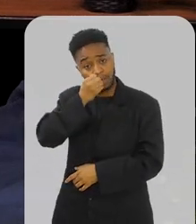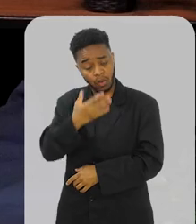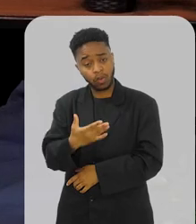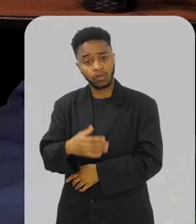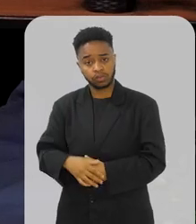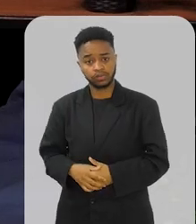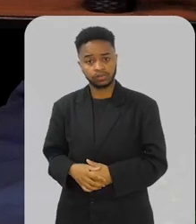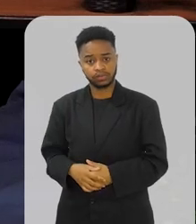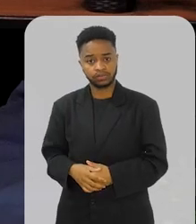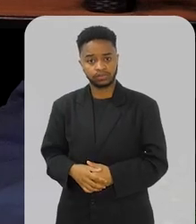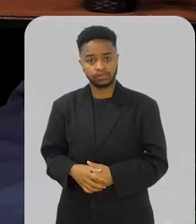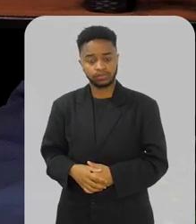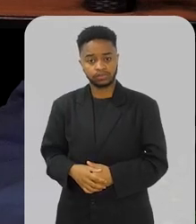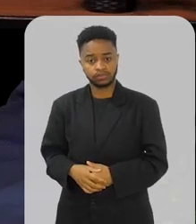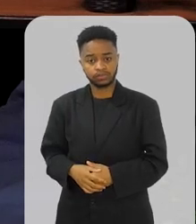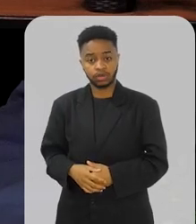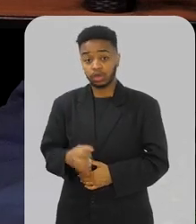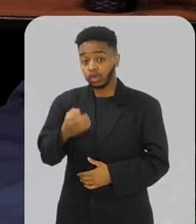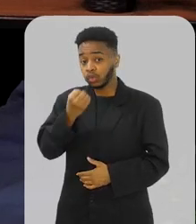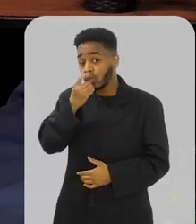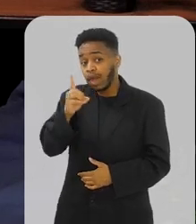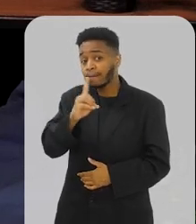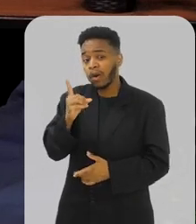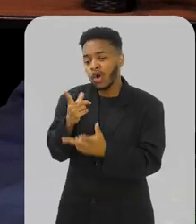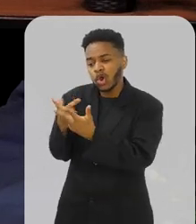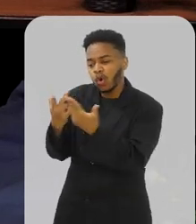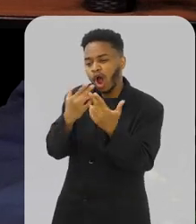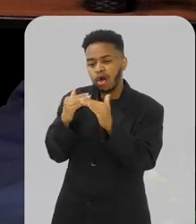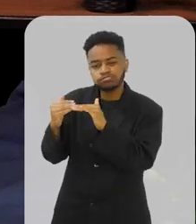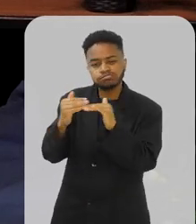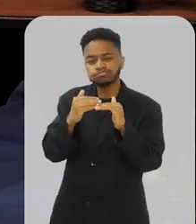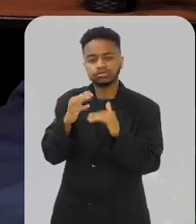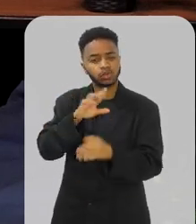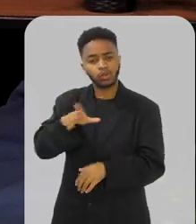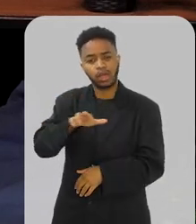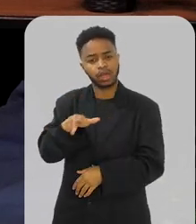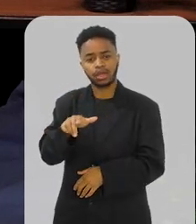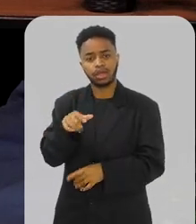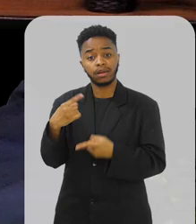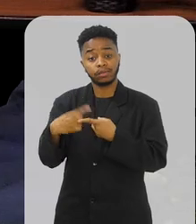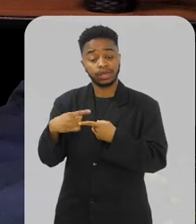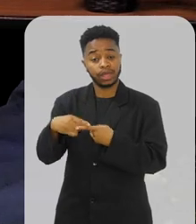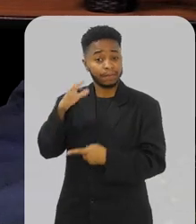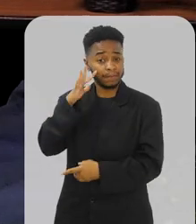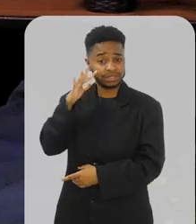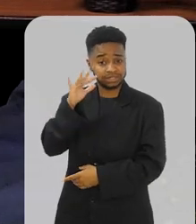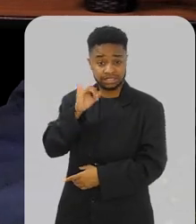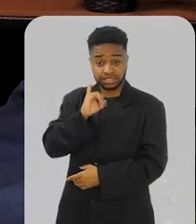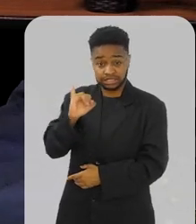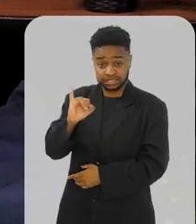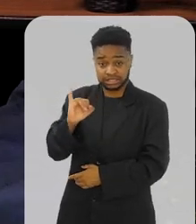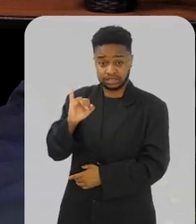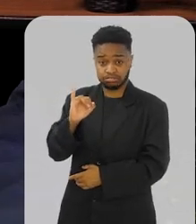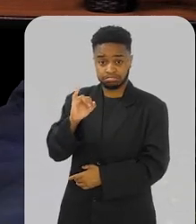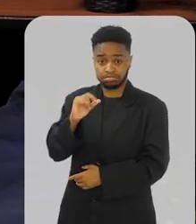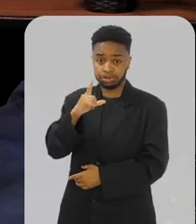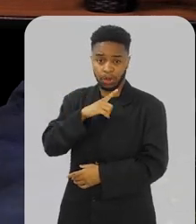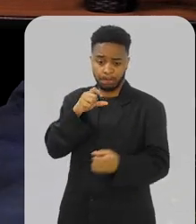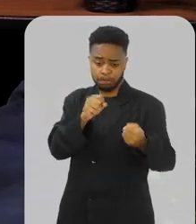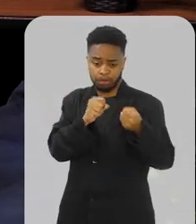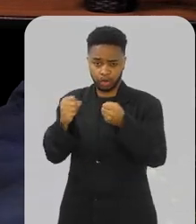bom. Não é legal ser todo mundo igual. Eu acho que se eu tivesse o poder